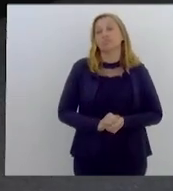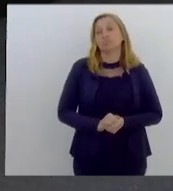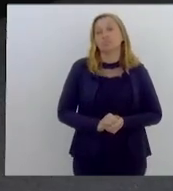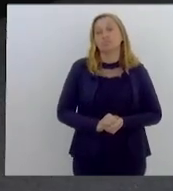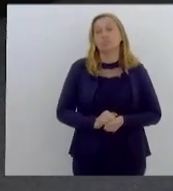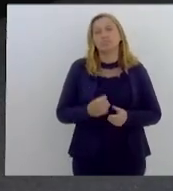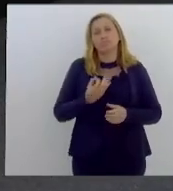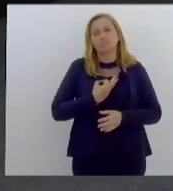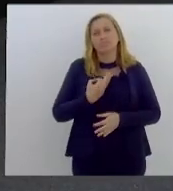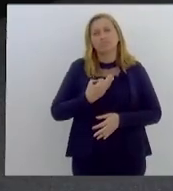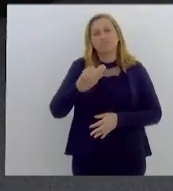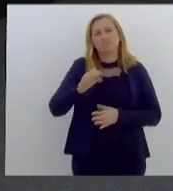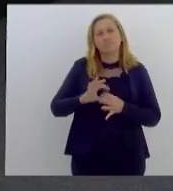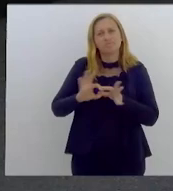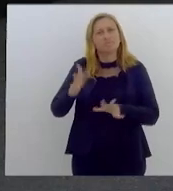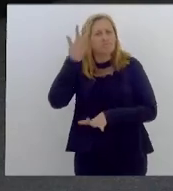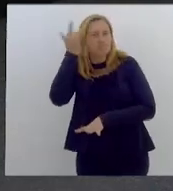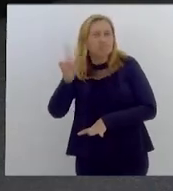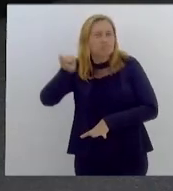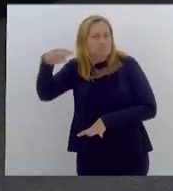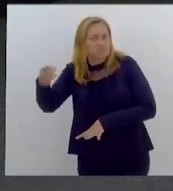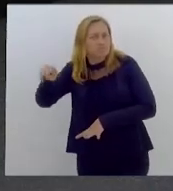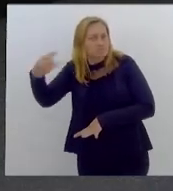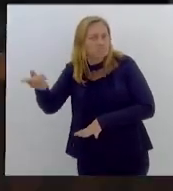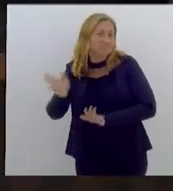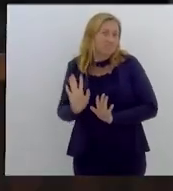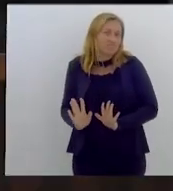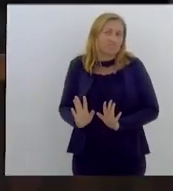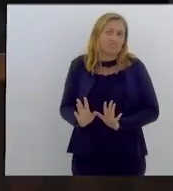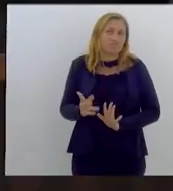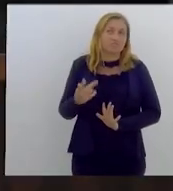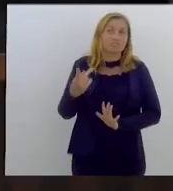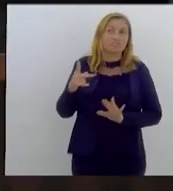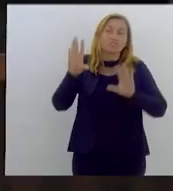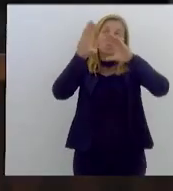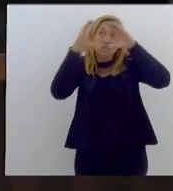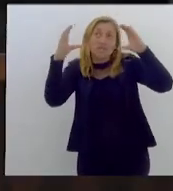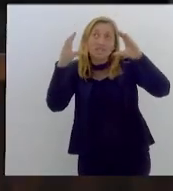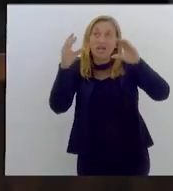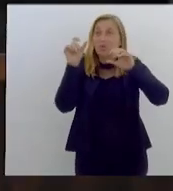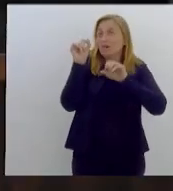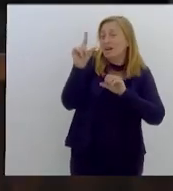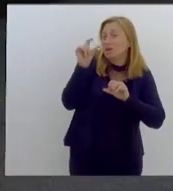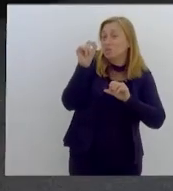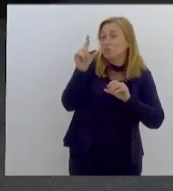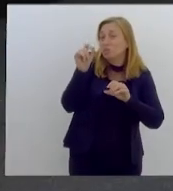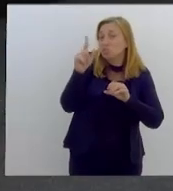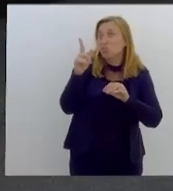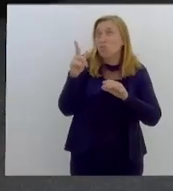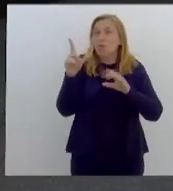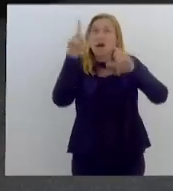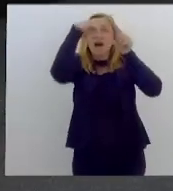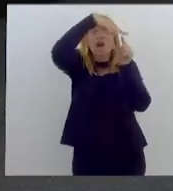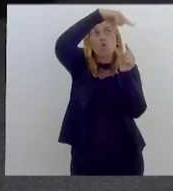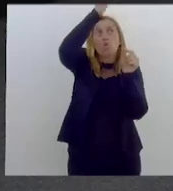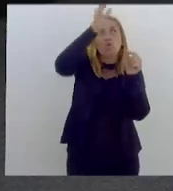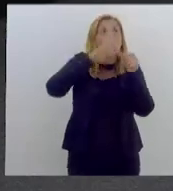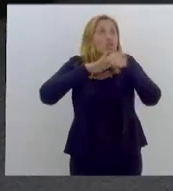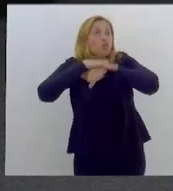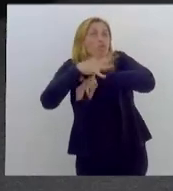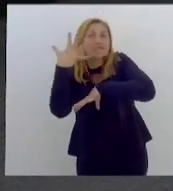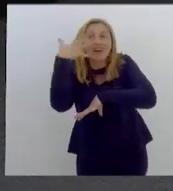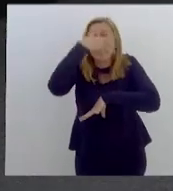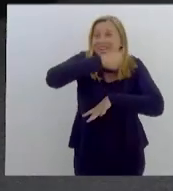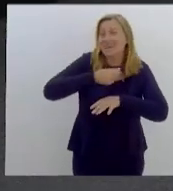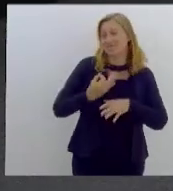medalha deixa para amanhã, depois da manhã. Sim, senhor, calma. O céu é azul, a noite está linda, vai ter lua, mas medalha, pô. Ficar